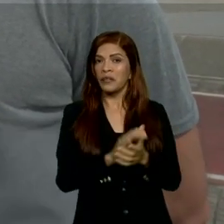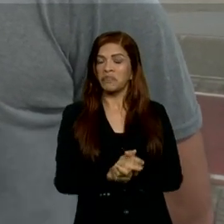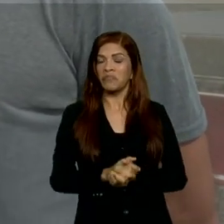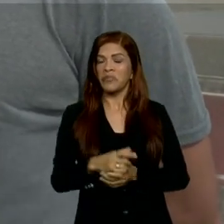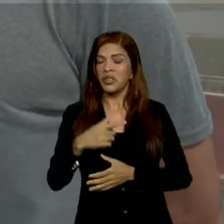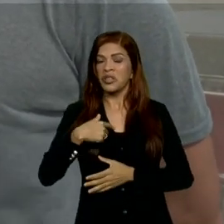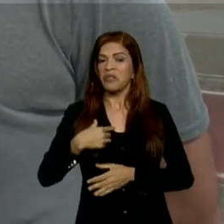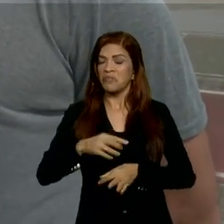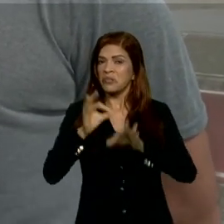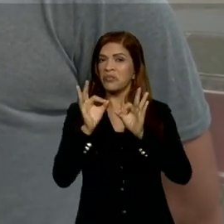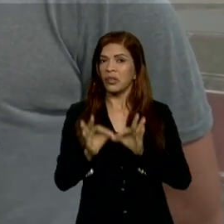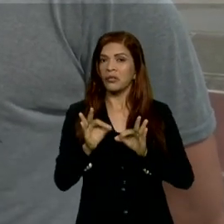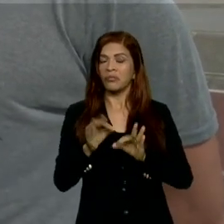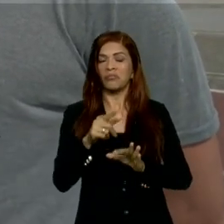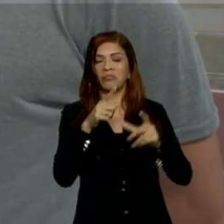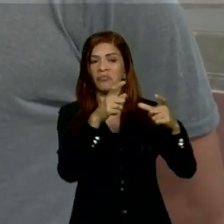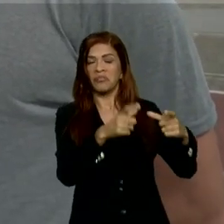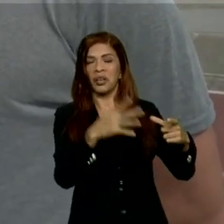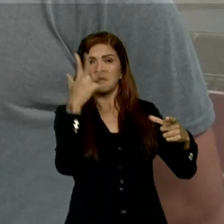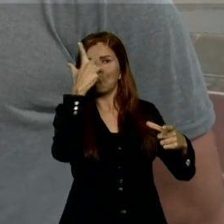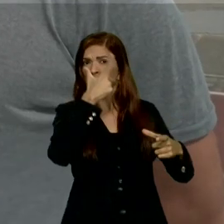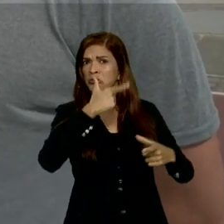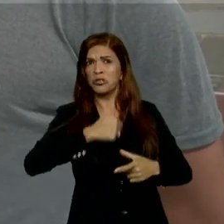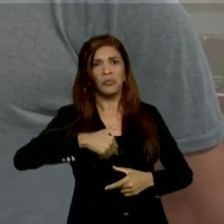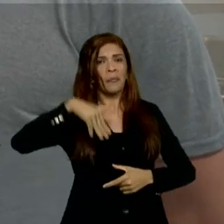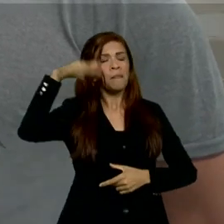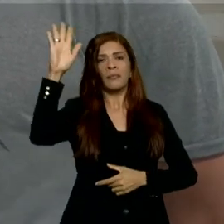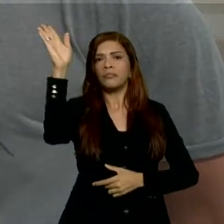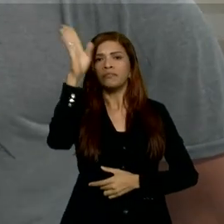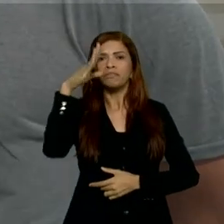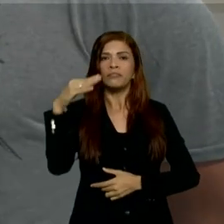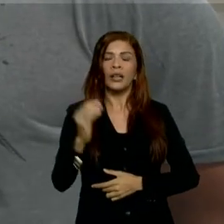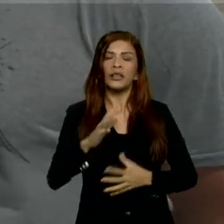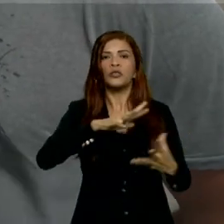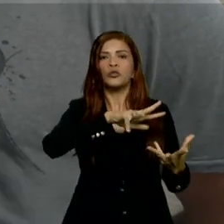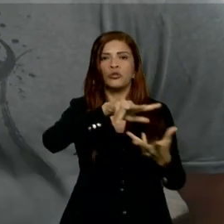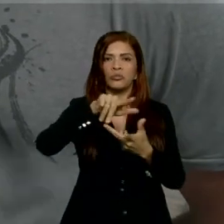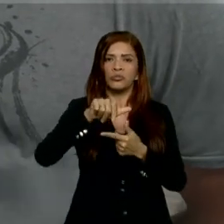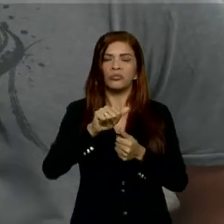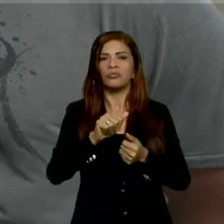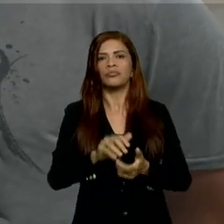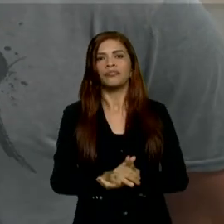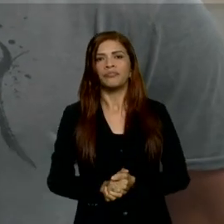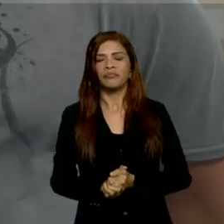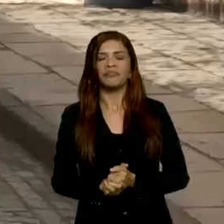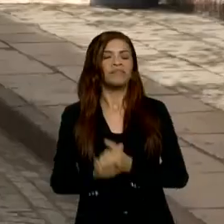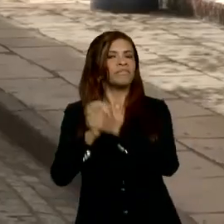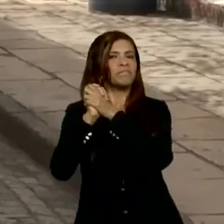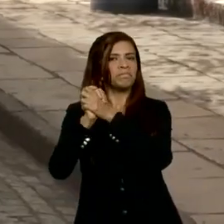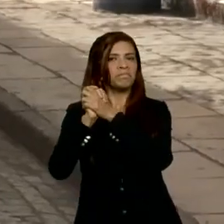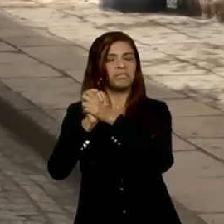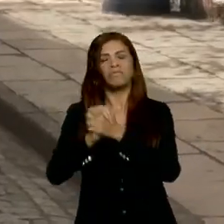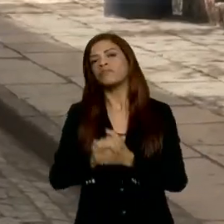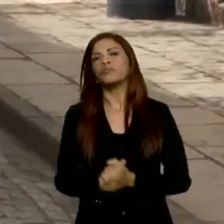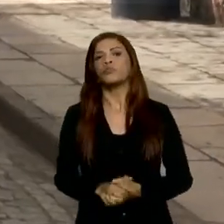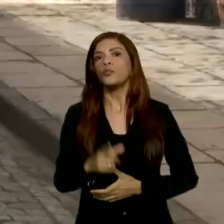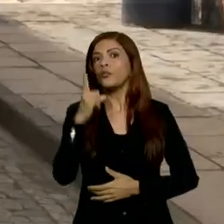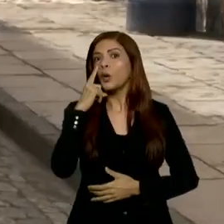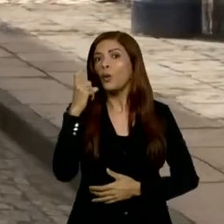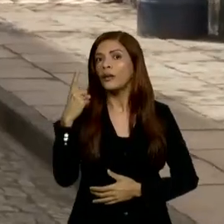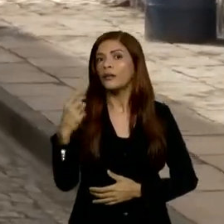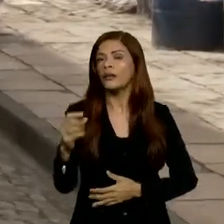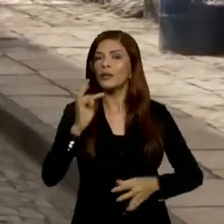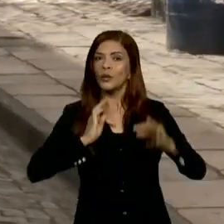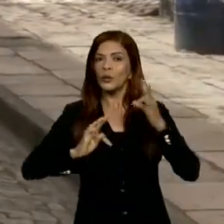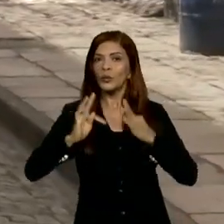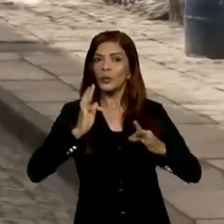que é um dos lugares mais bonitos do Brasil senão mais bonitos do mundo Parabéns o interesse do público pelo